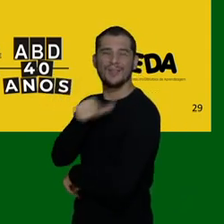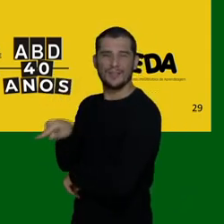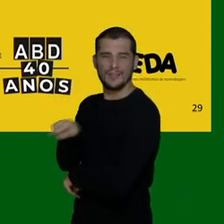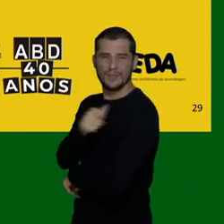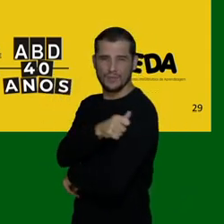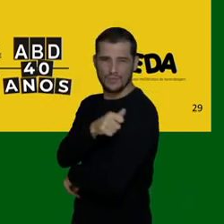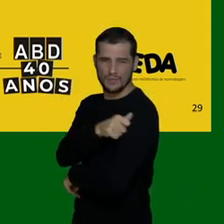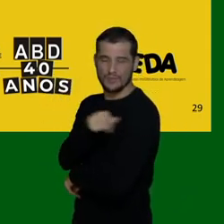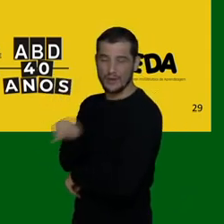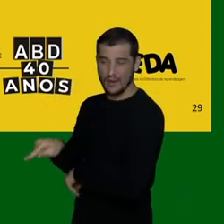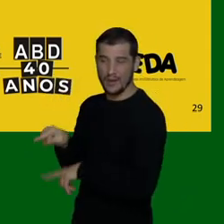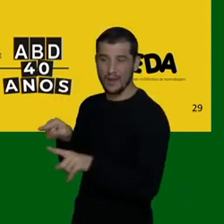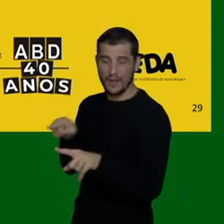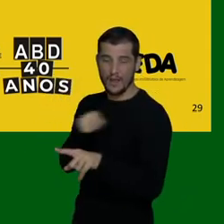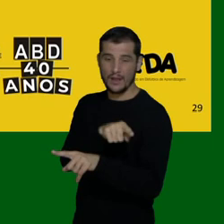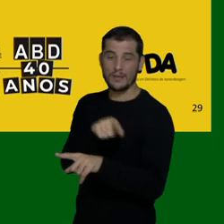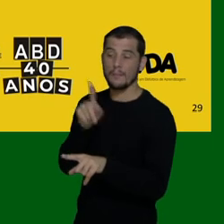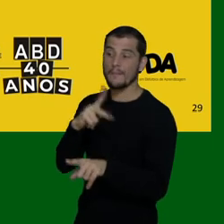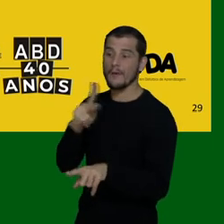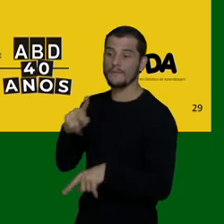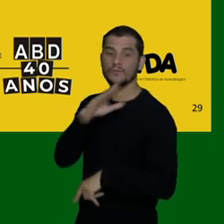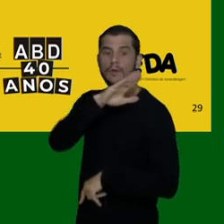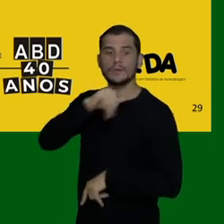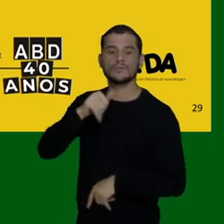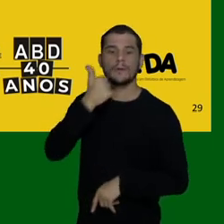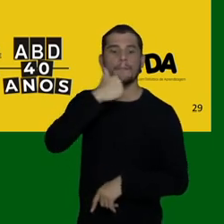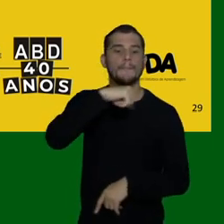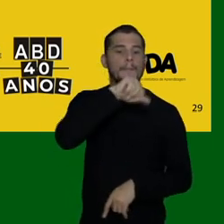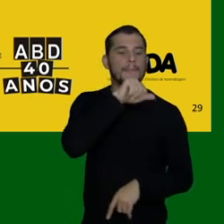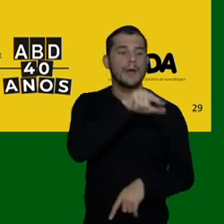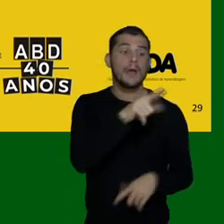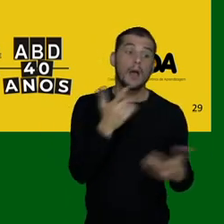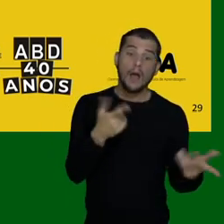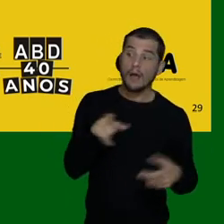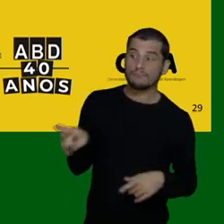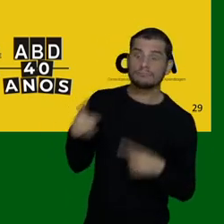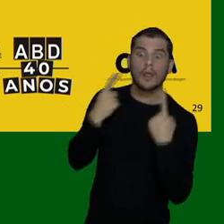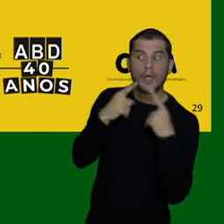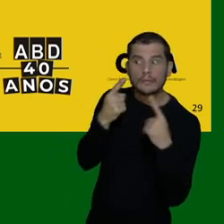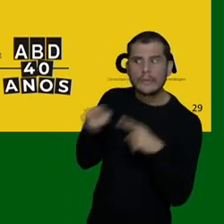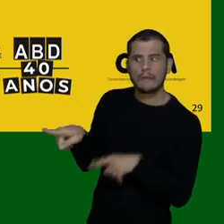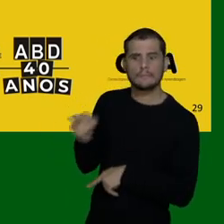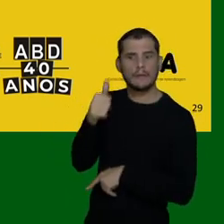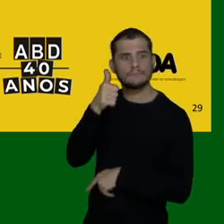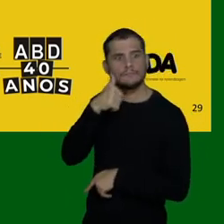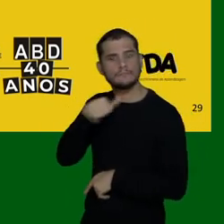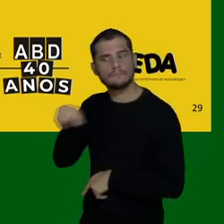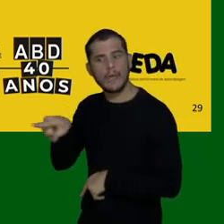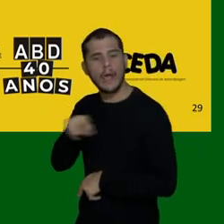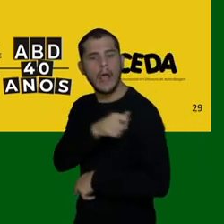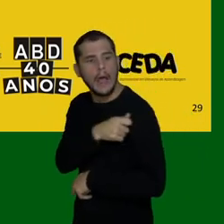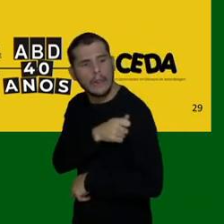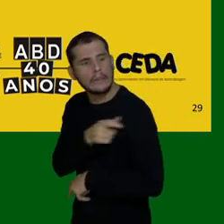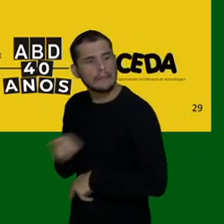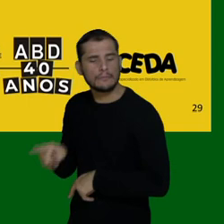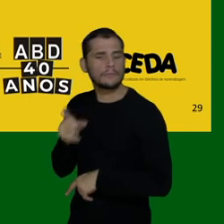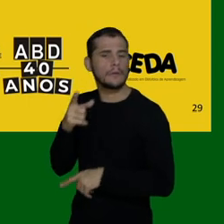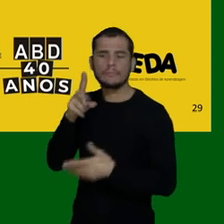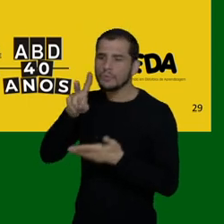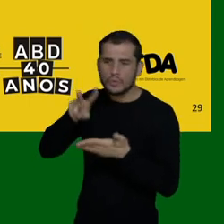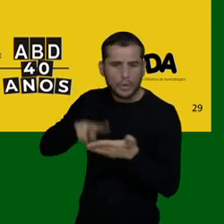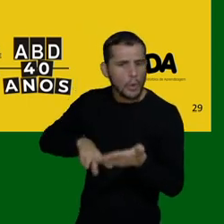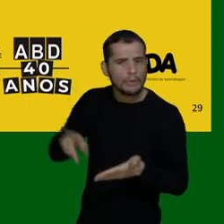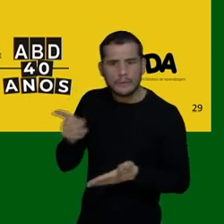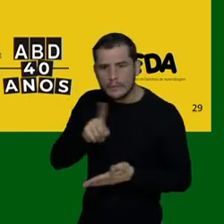mãe reclamou que as a pessoa não tava lendo não tava explicando não tava fazendo nada e essa coordenadora Coitada ela tremia ela